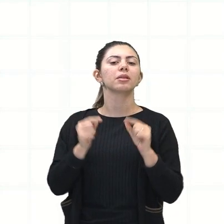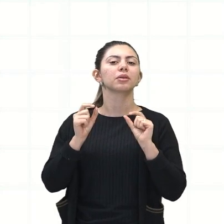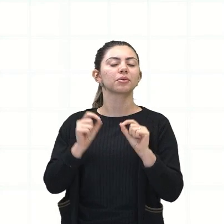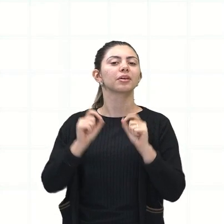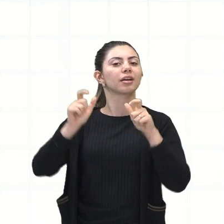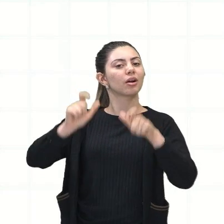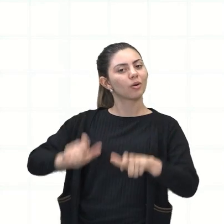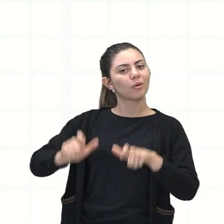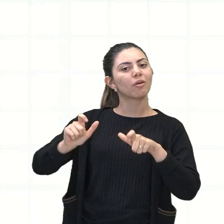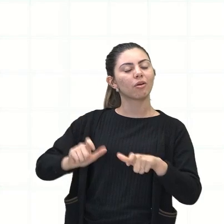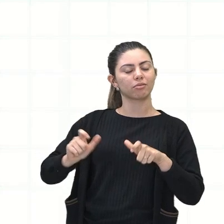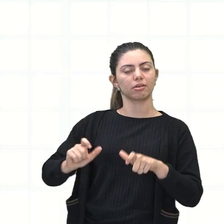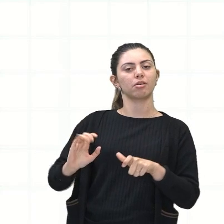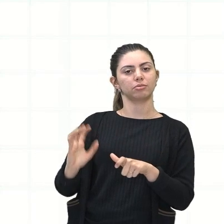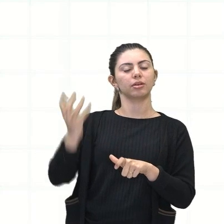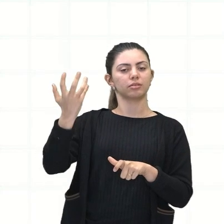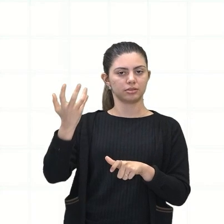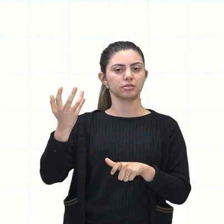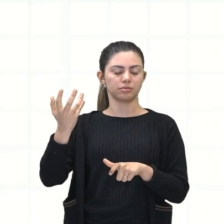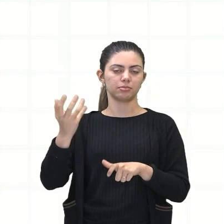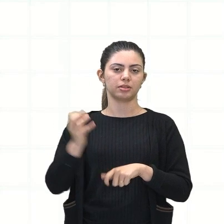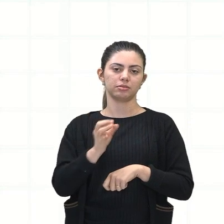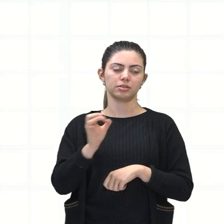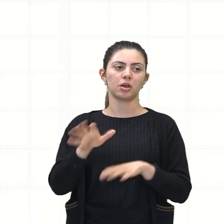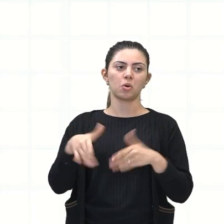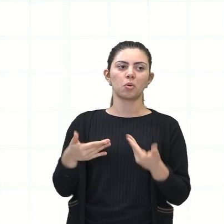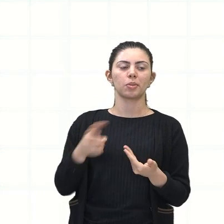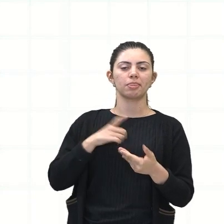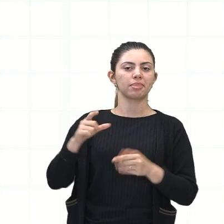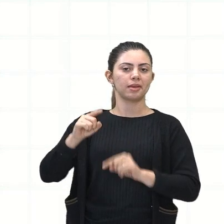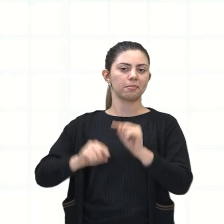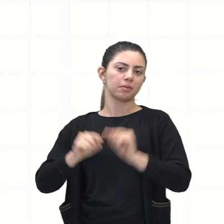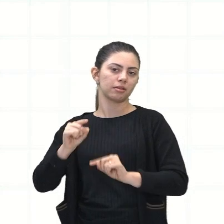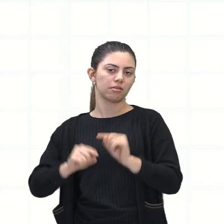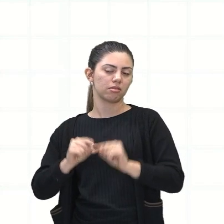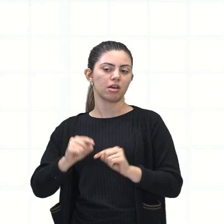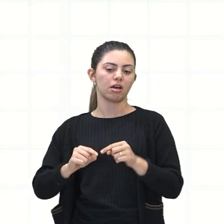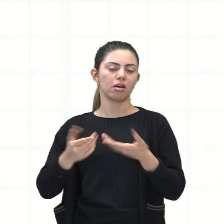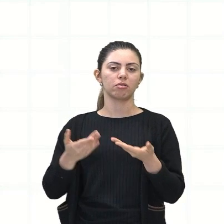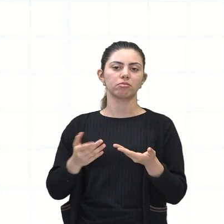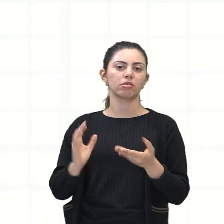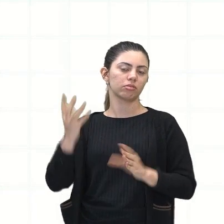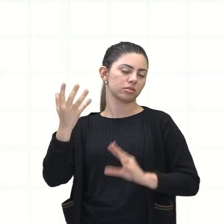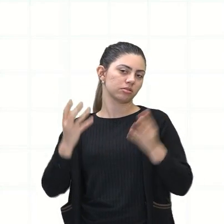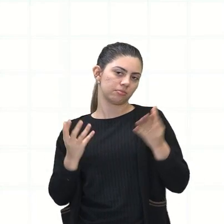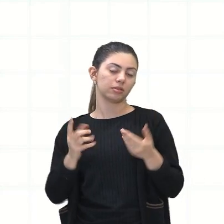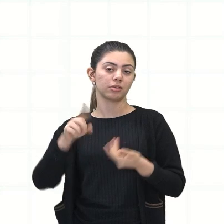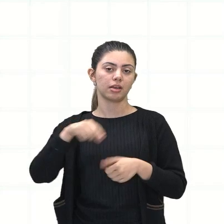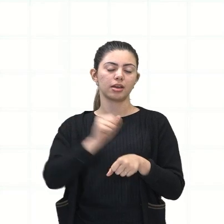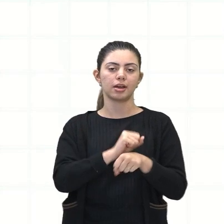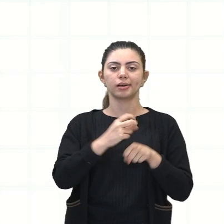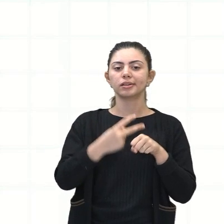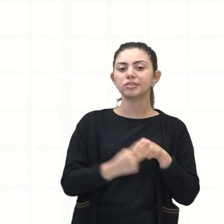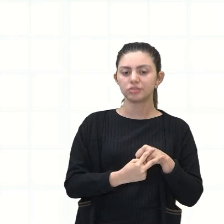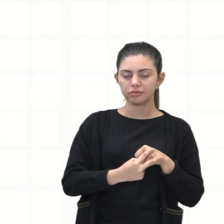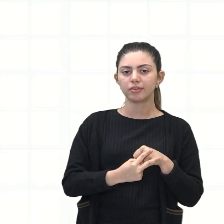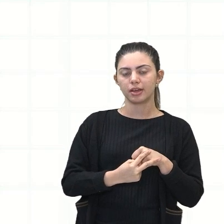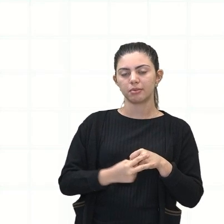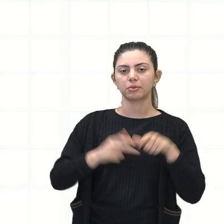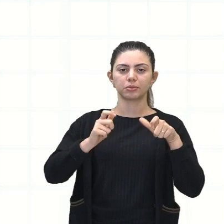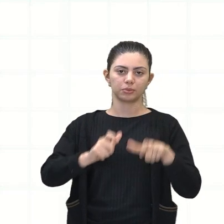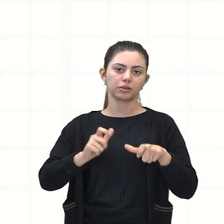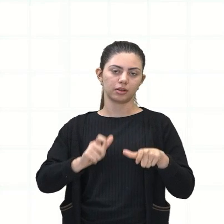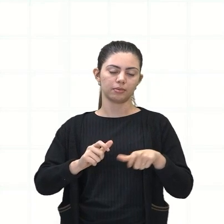o lugar onde alguma coisa está, onde algo está acontecendo. Então, são advérbios de